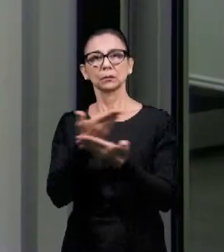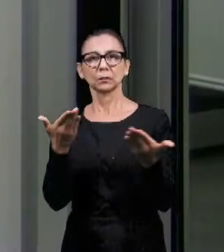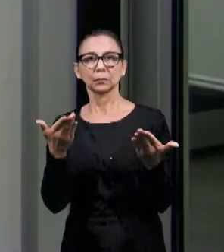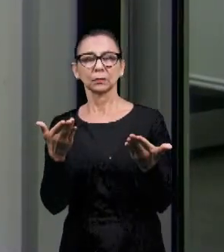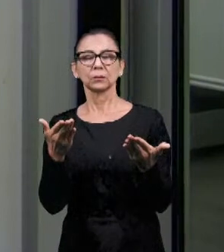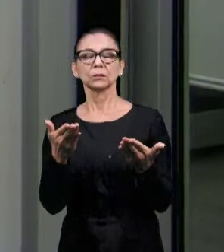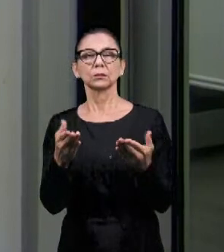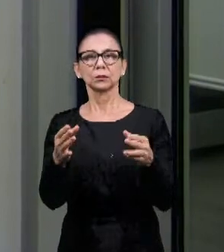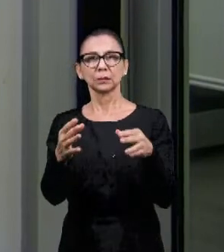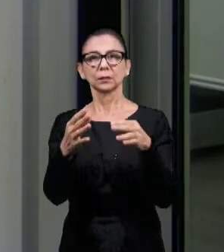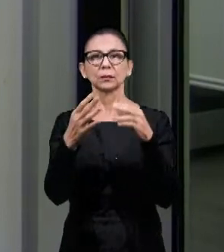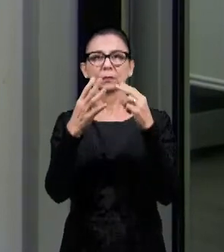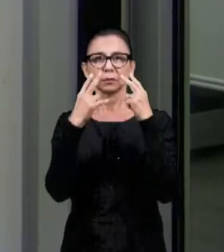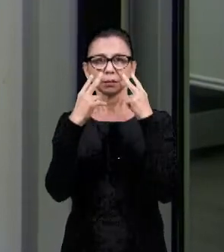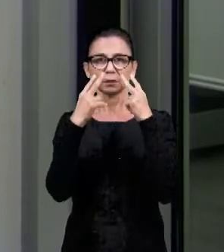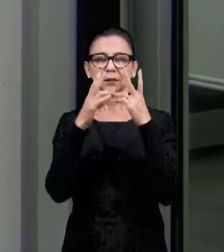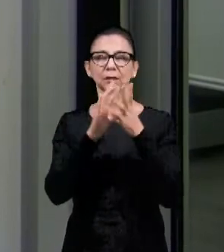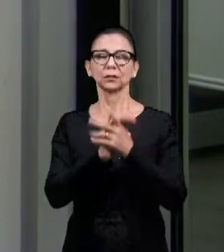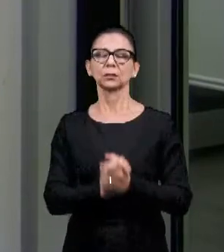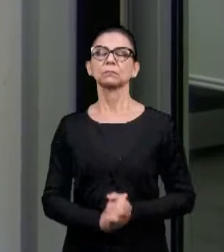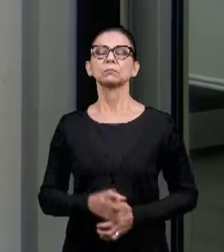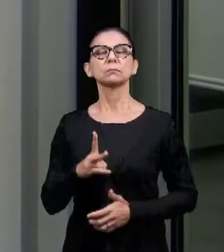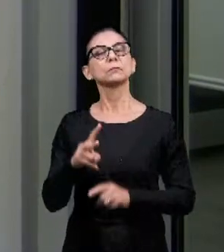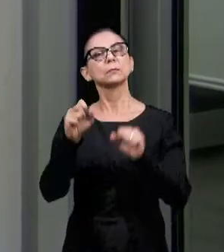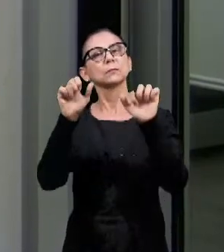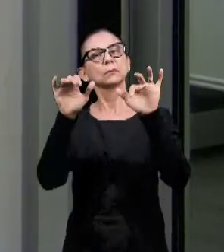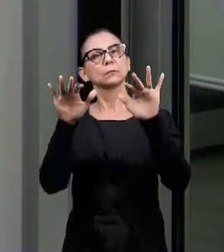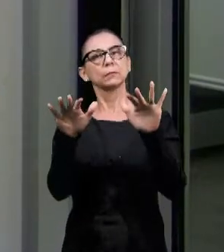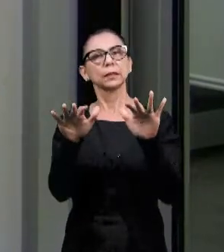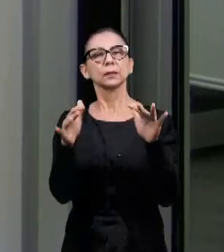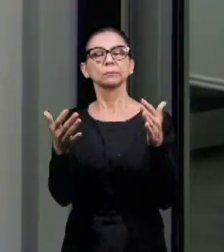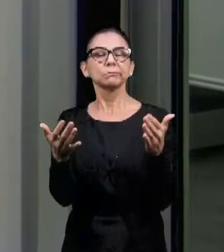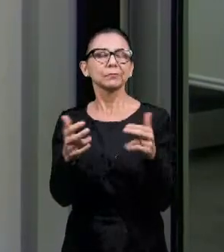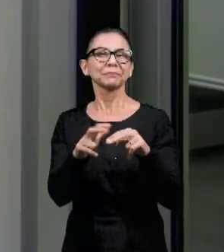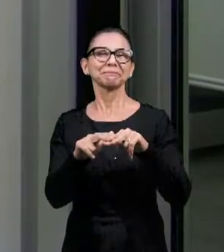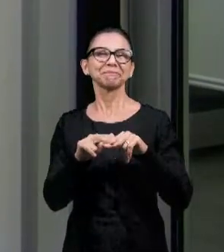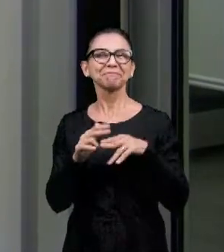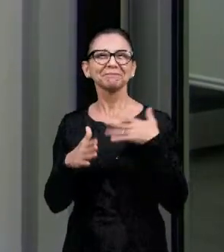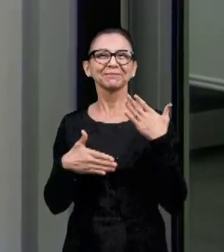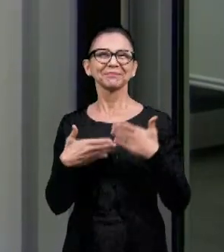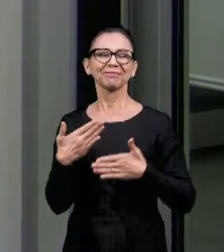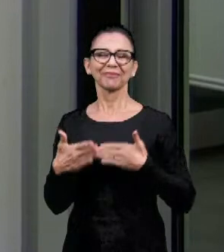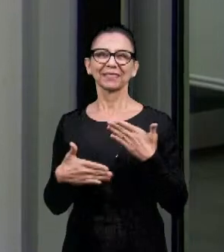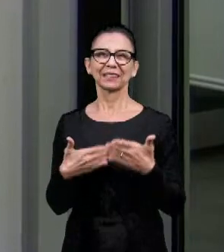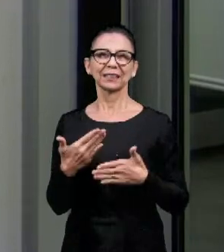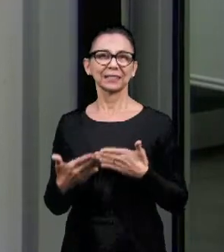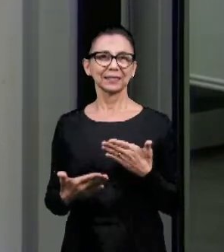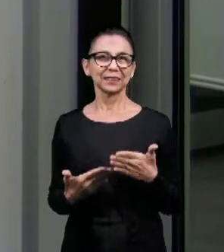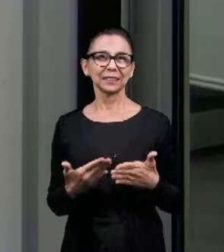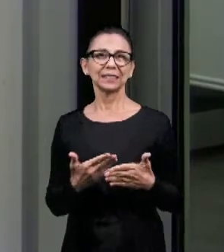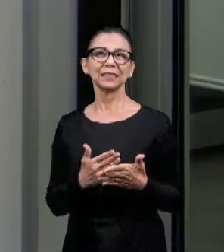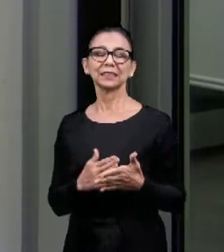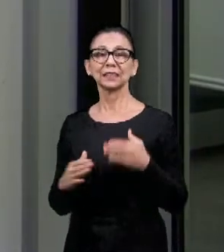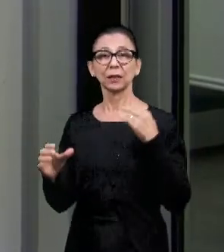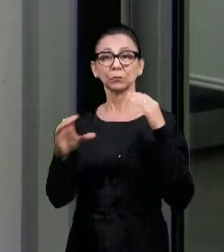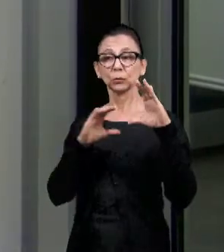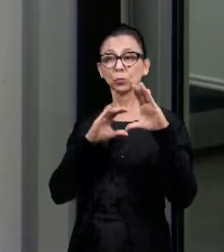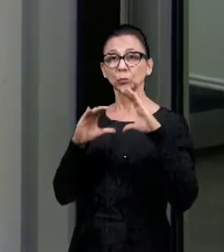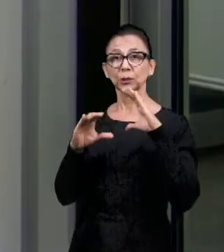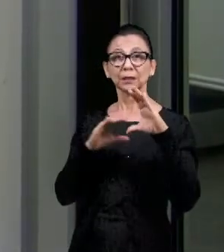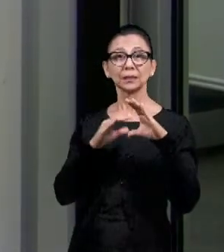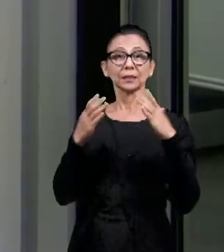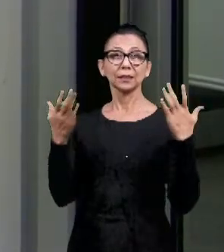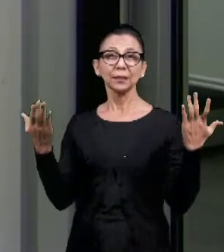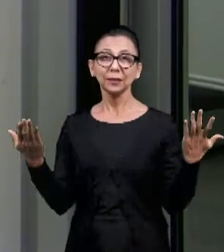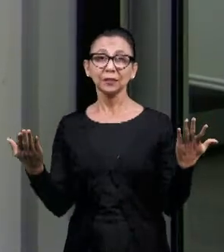sempre uma bênção, é um motivo assim de alegria estarmos nos comunicando com nossos